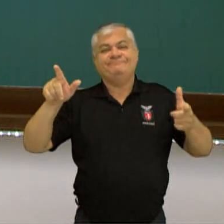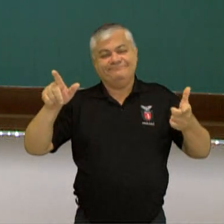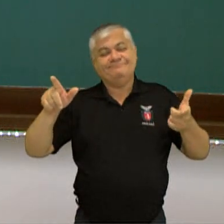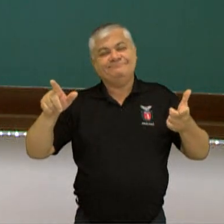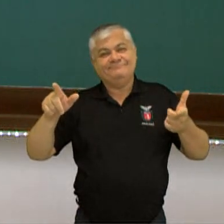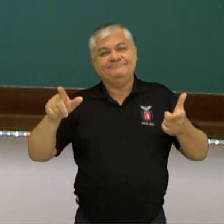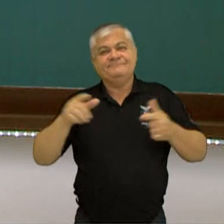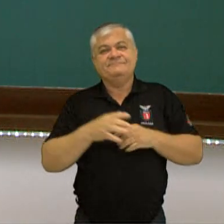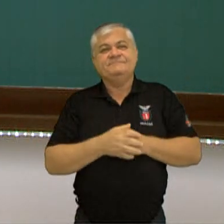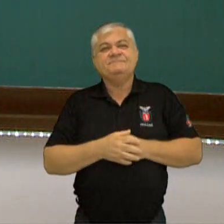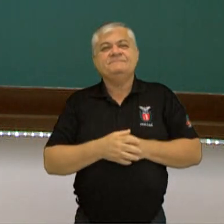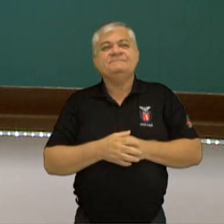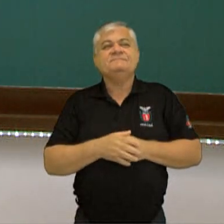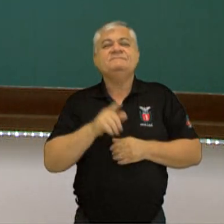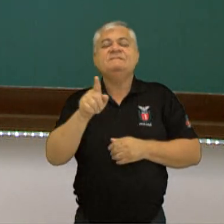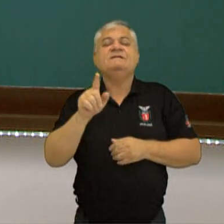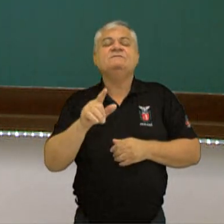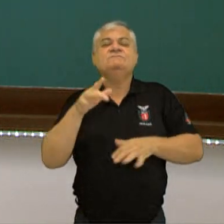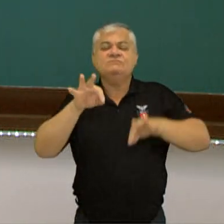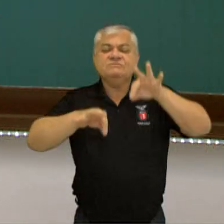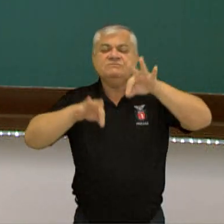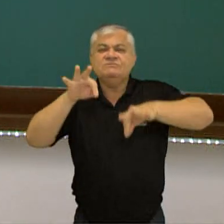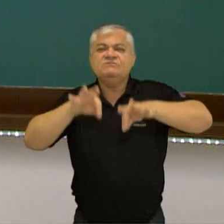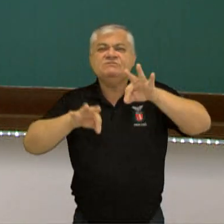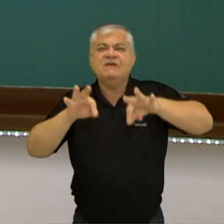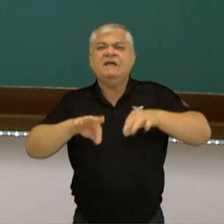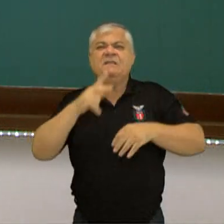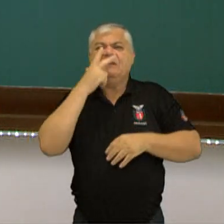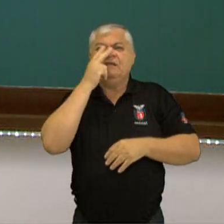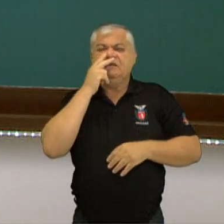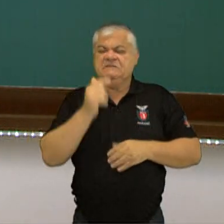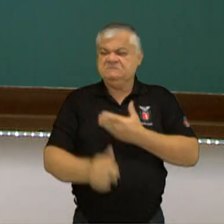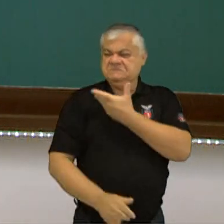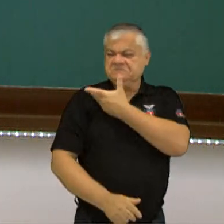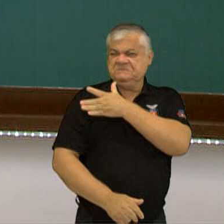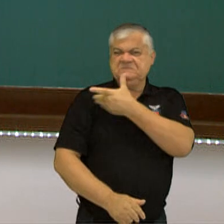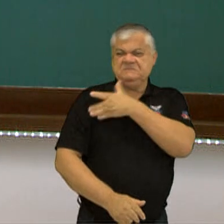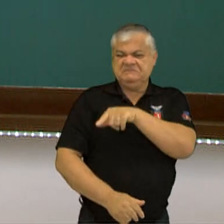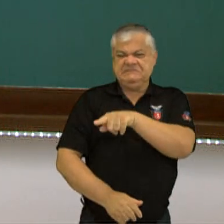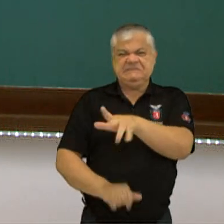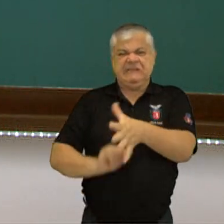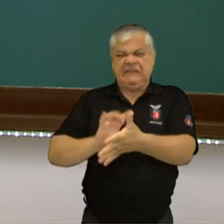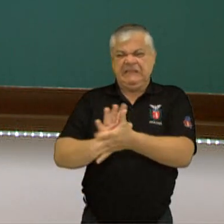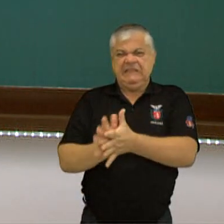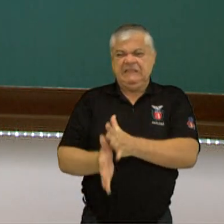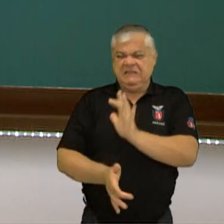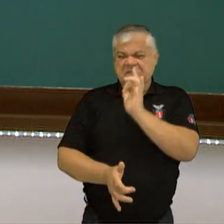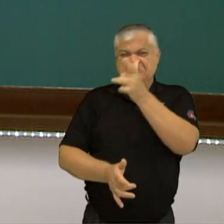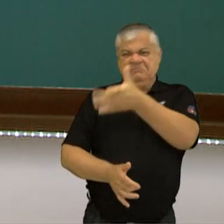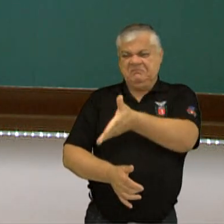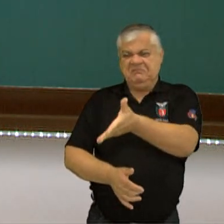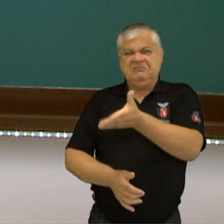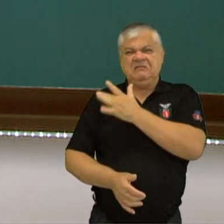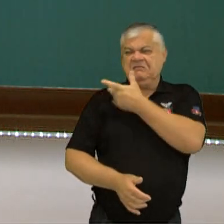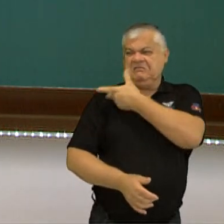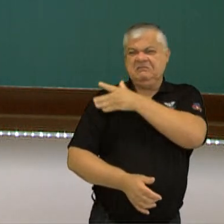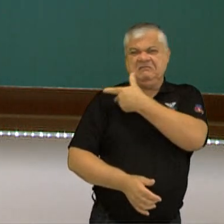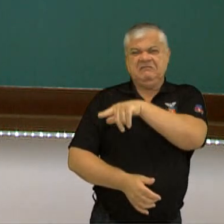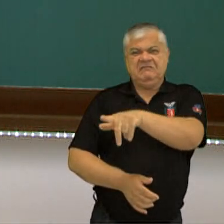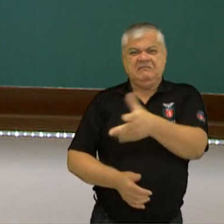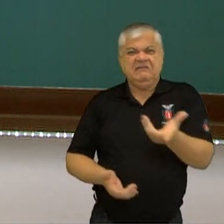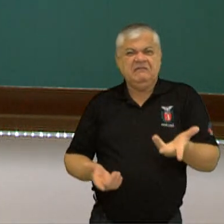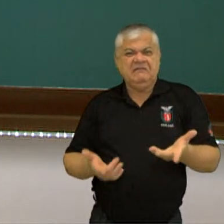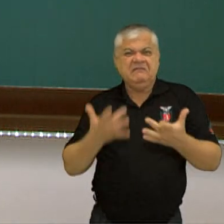vai ser, de certo modo, até marginalizado, né? Ele vai ser jogado para segundo